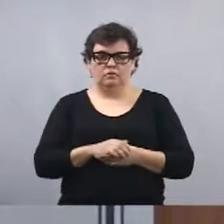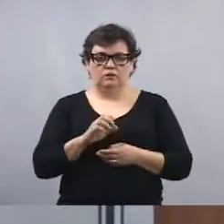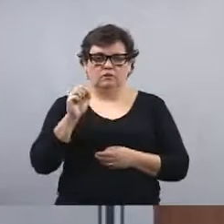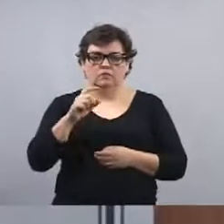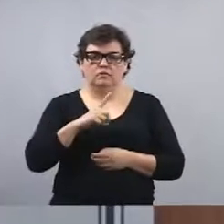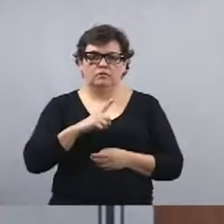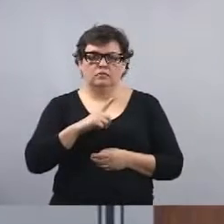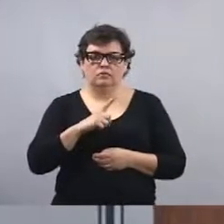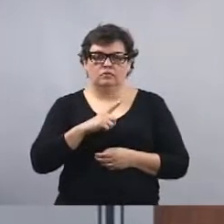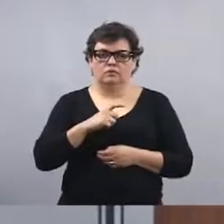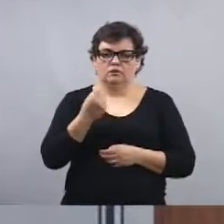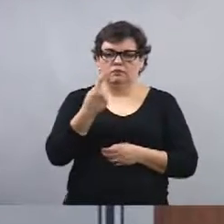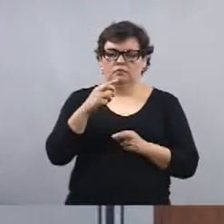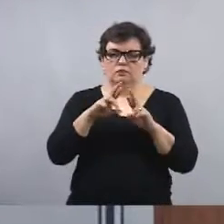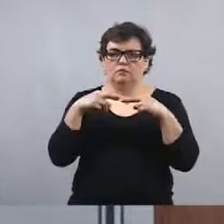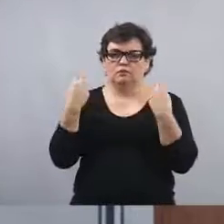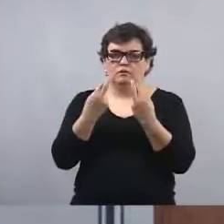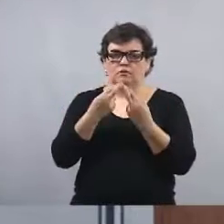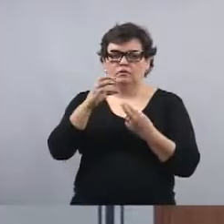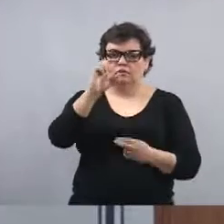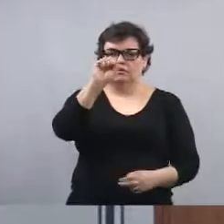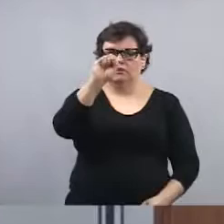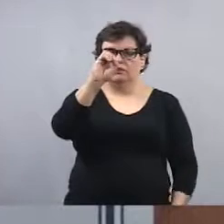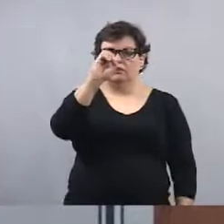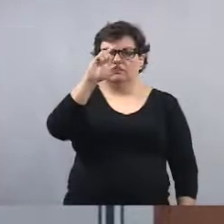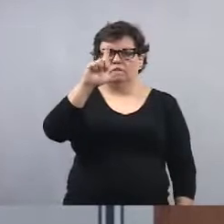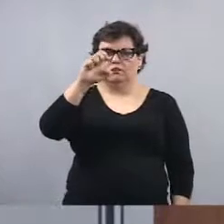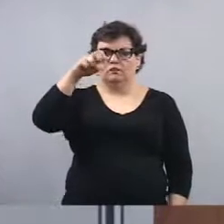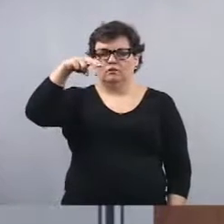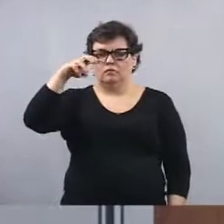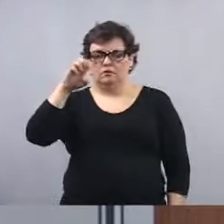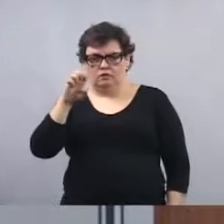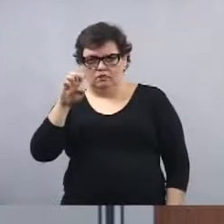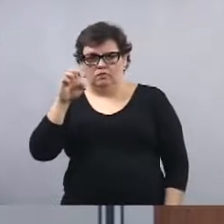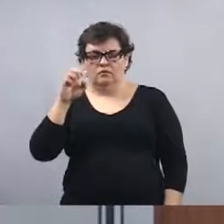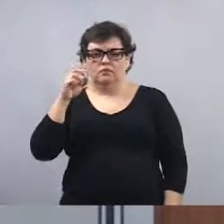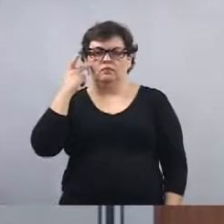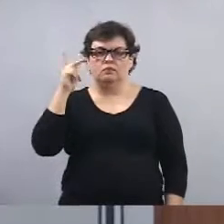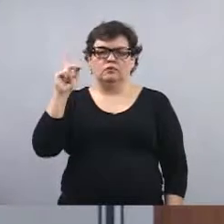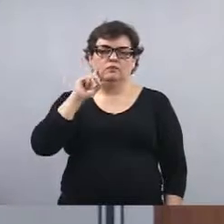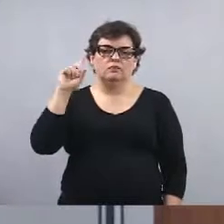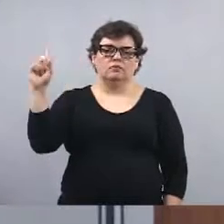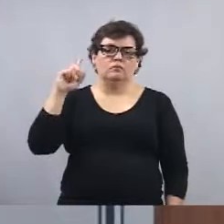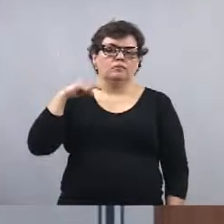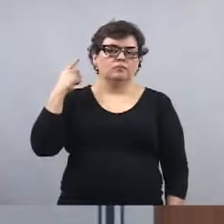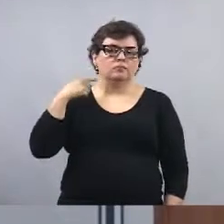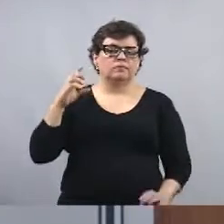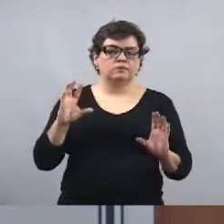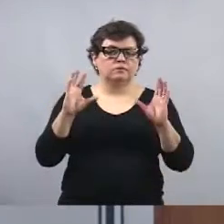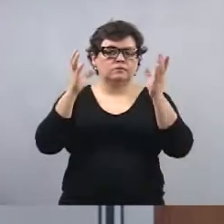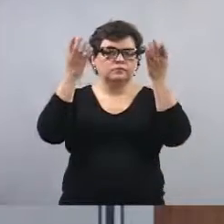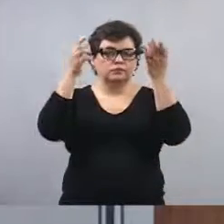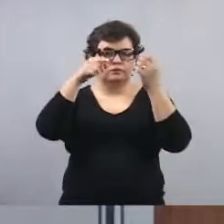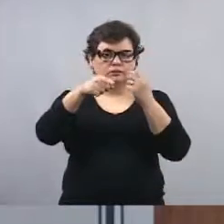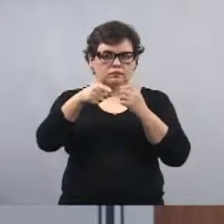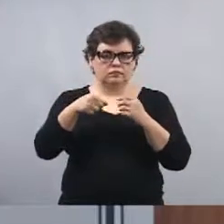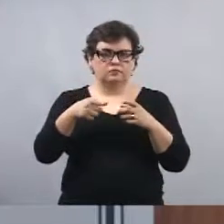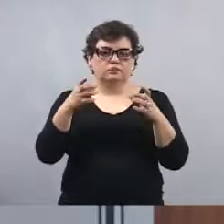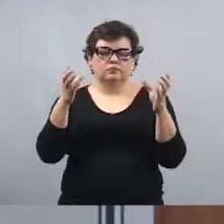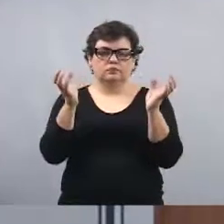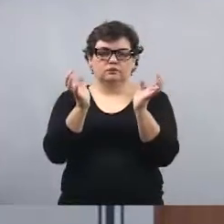que tem uma sessão solene alusiva ao Dia do Advogado, em comemoração a essa